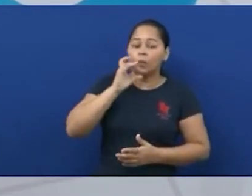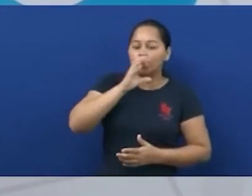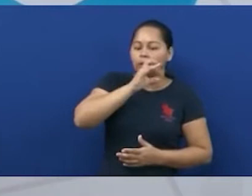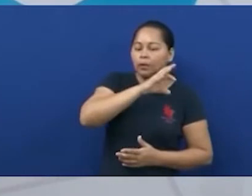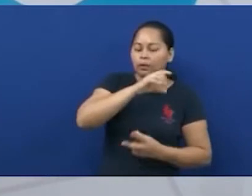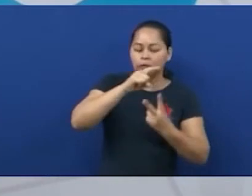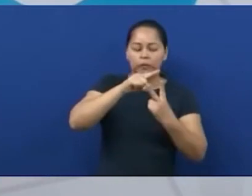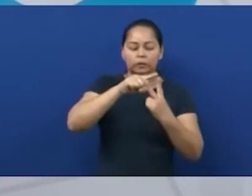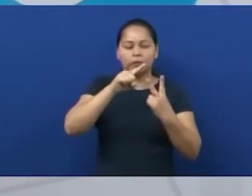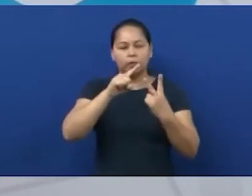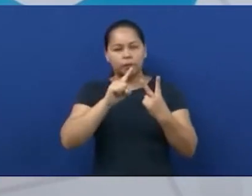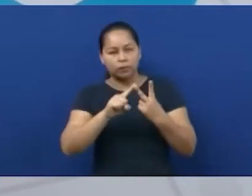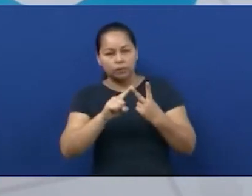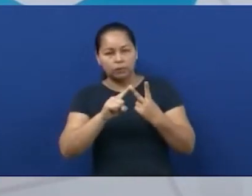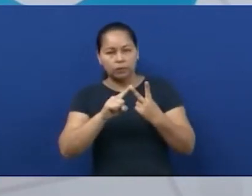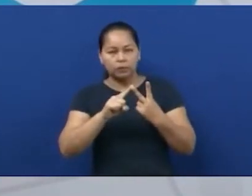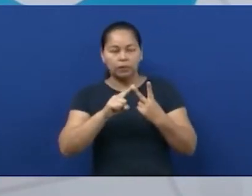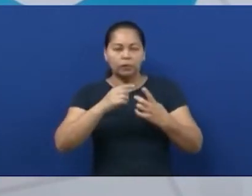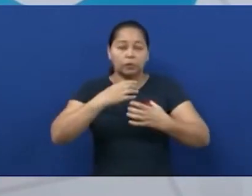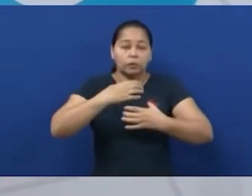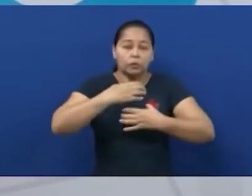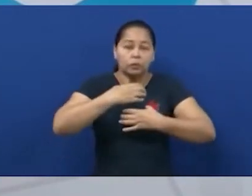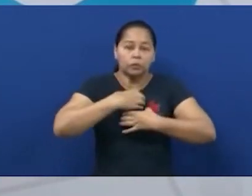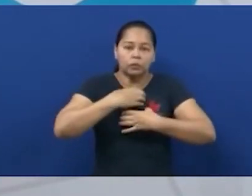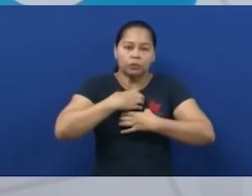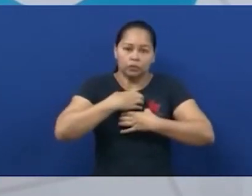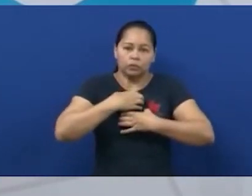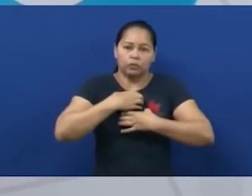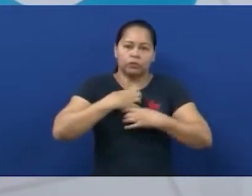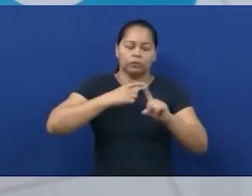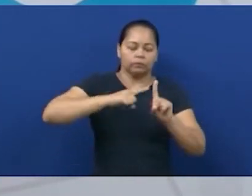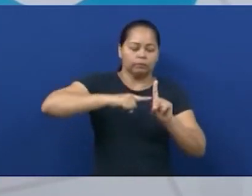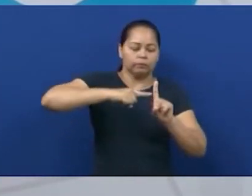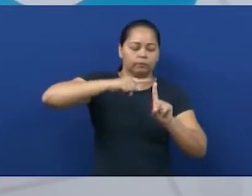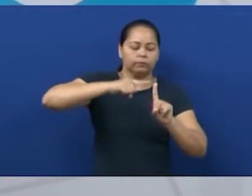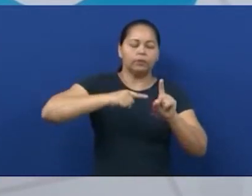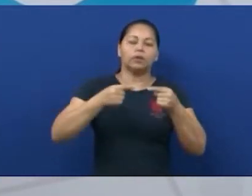sensação decorrente da temperatura.